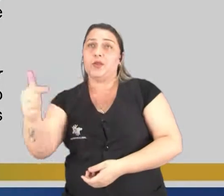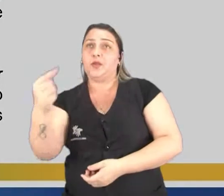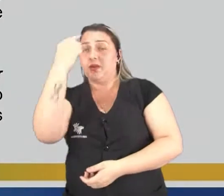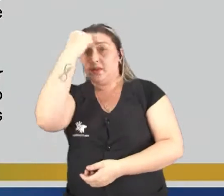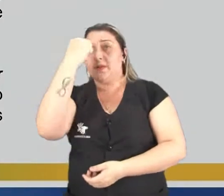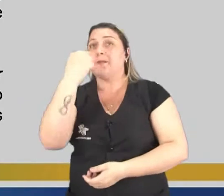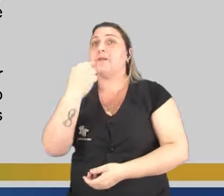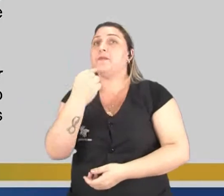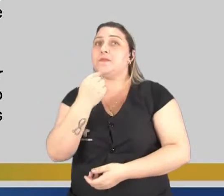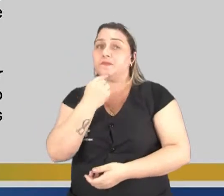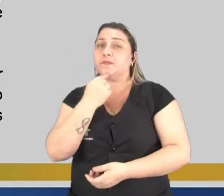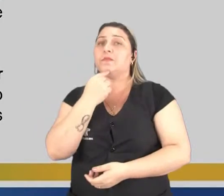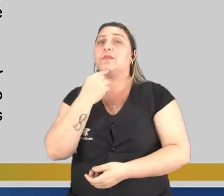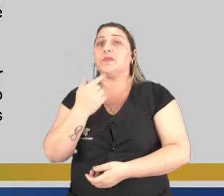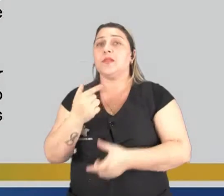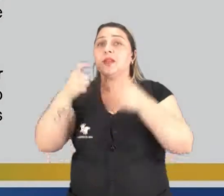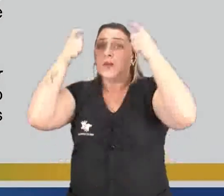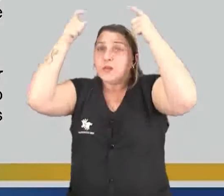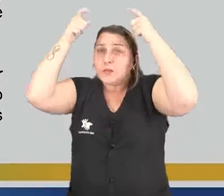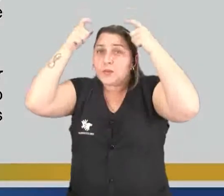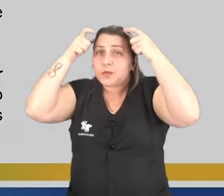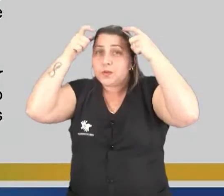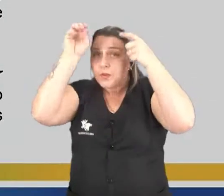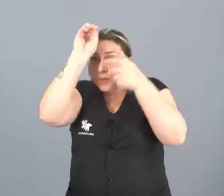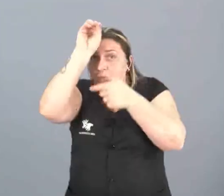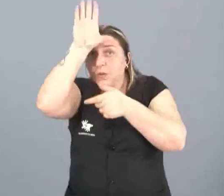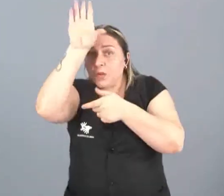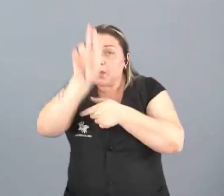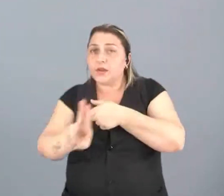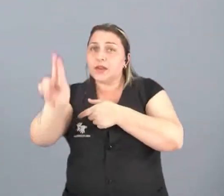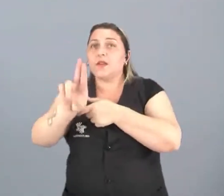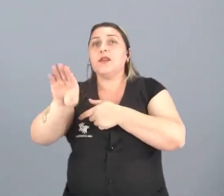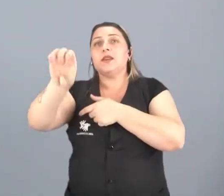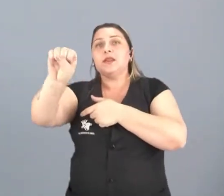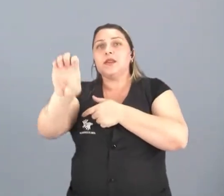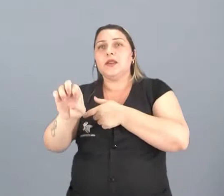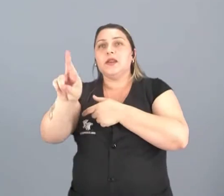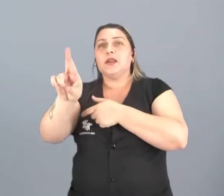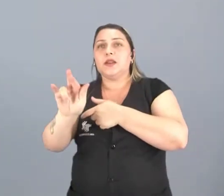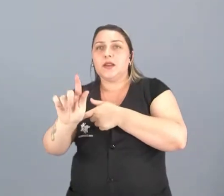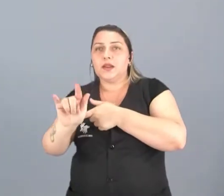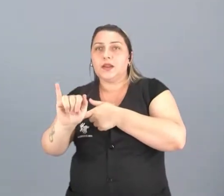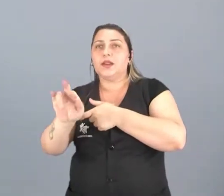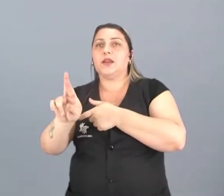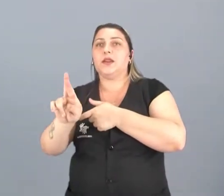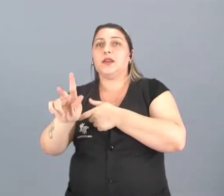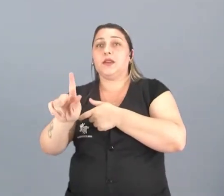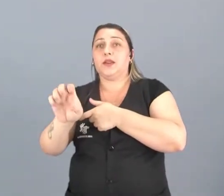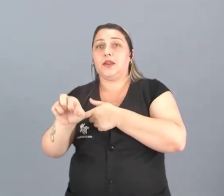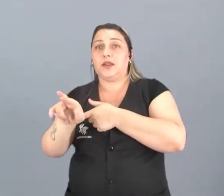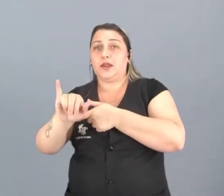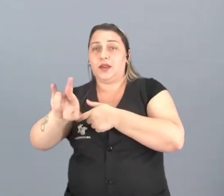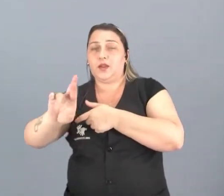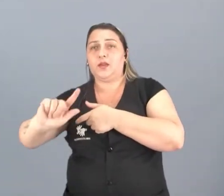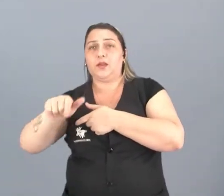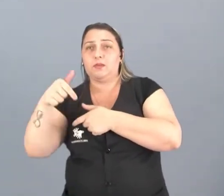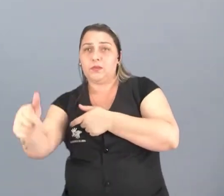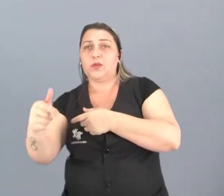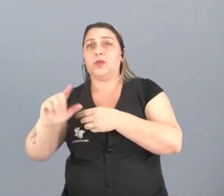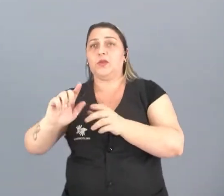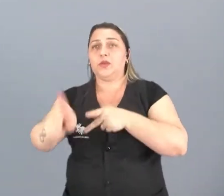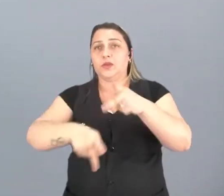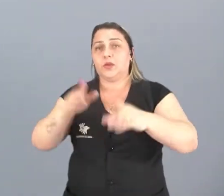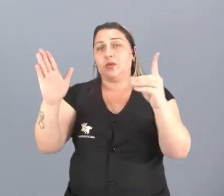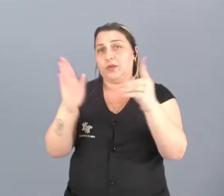figura, né, que é o seringueiro, que ele vem depois, né, ele aparece depois aí dos povos indígenas, que